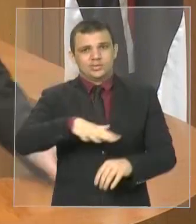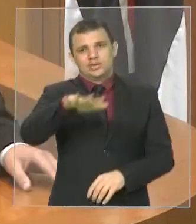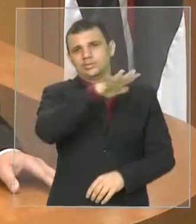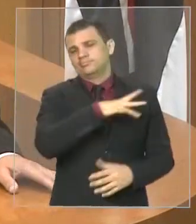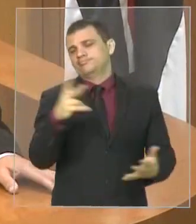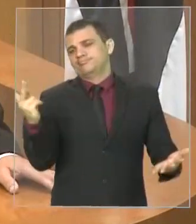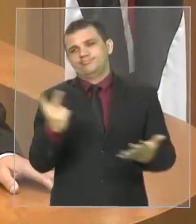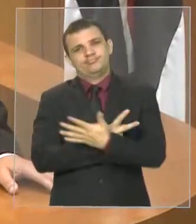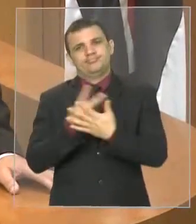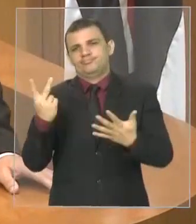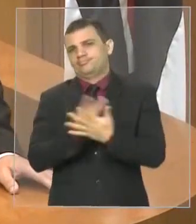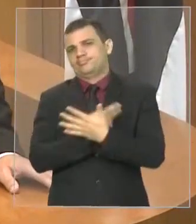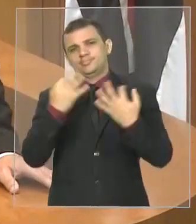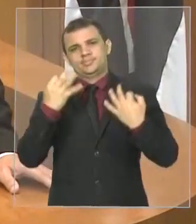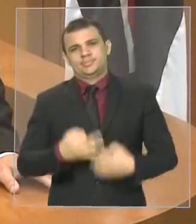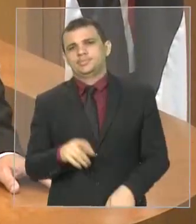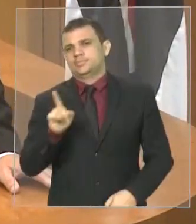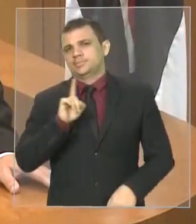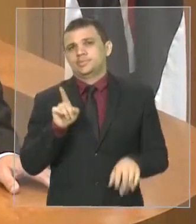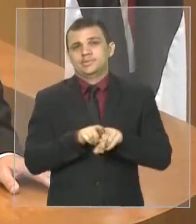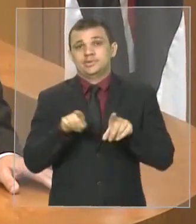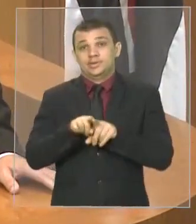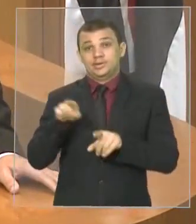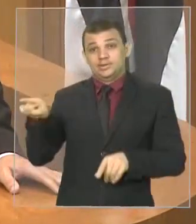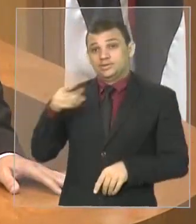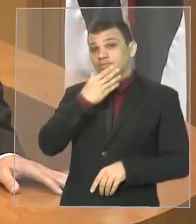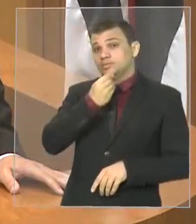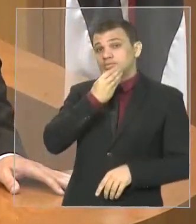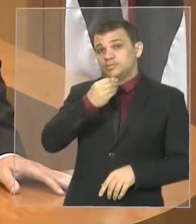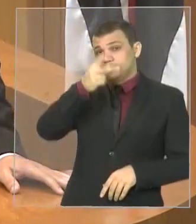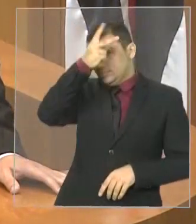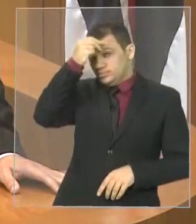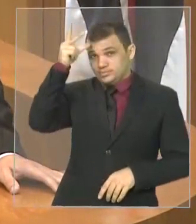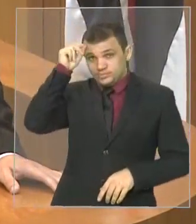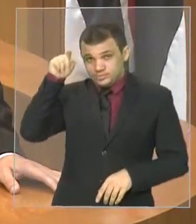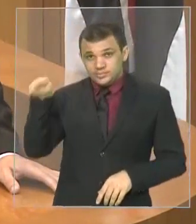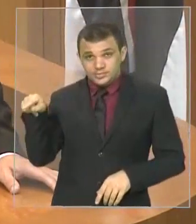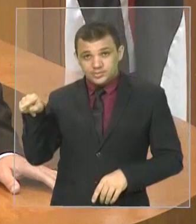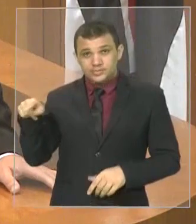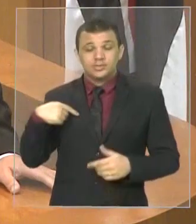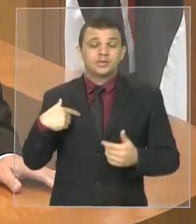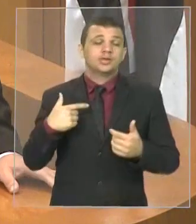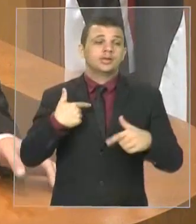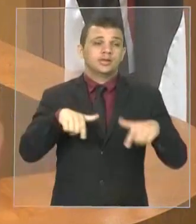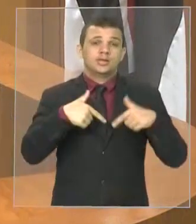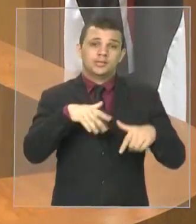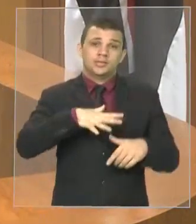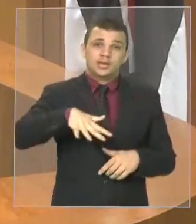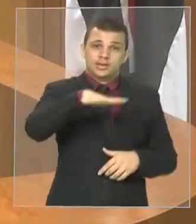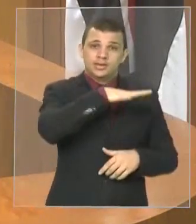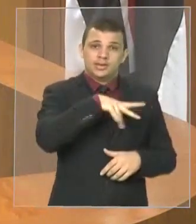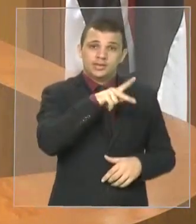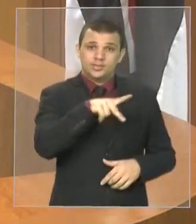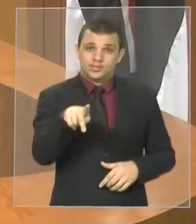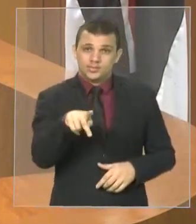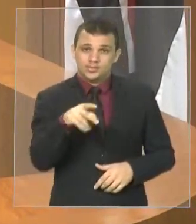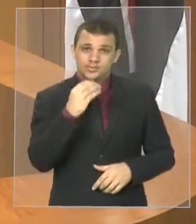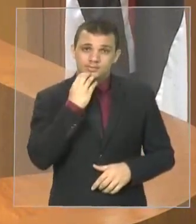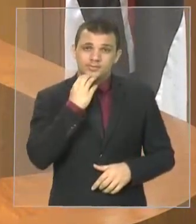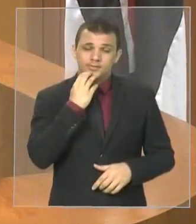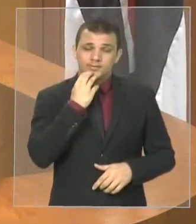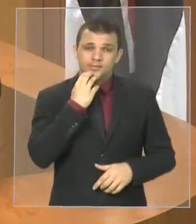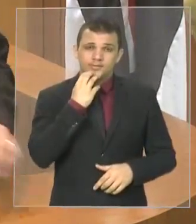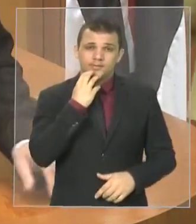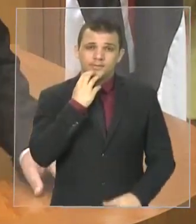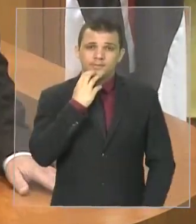justo o tratamento que o prefeito de São Luís vem dando aos professores da rede municipal de ensino. E é exatamente por isso